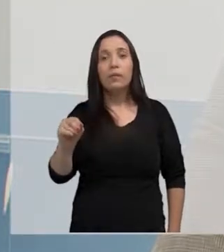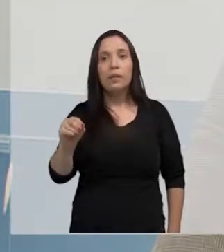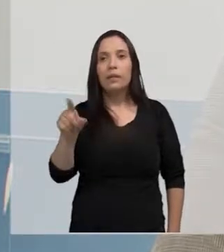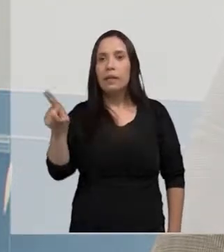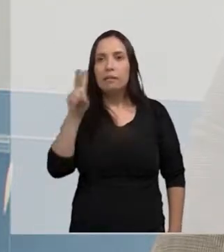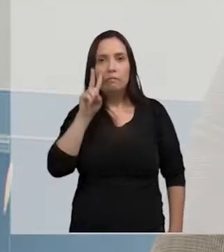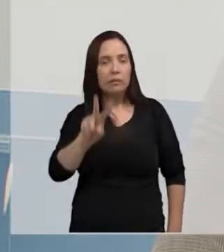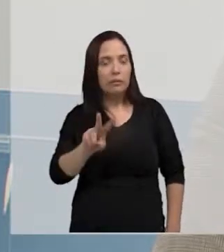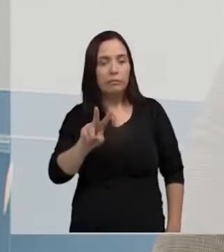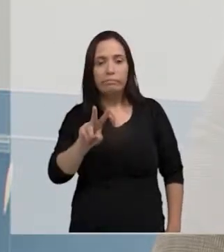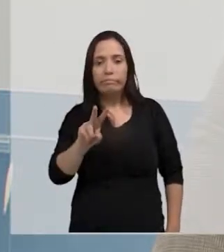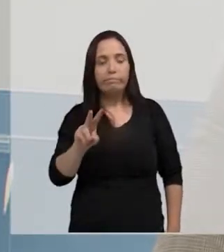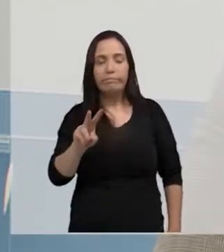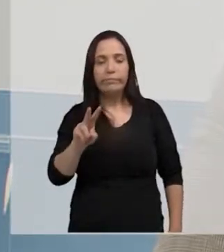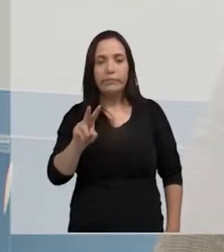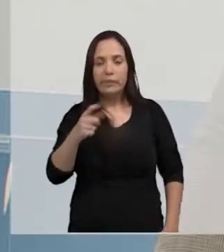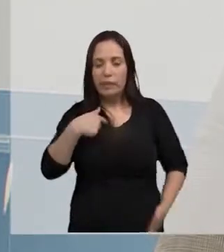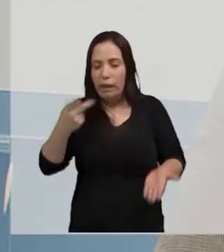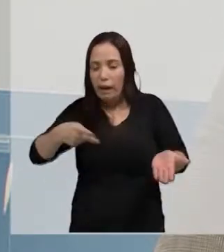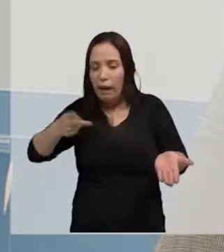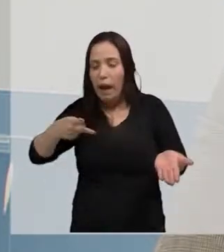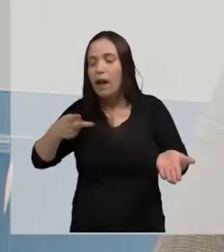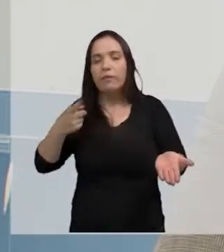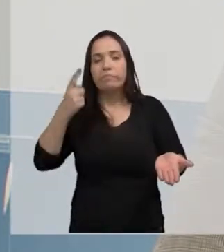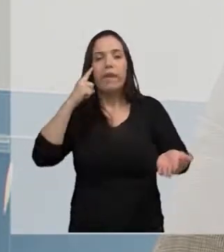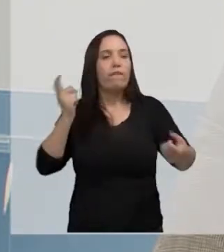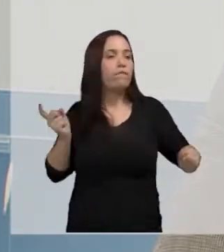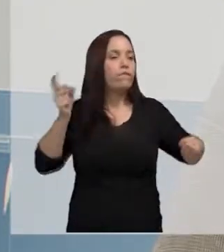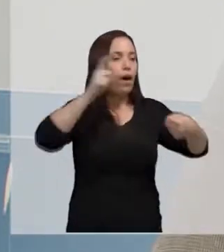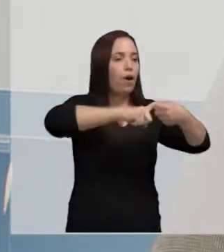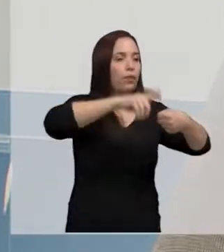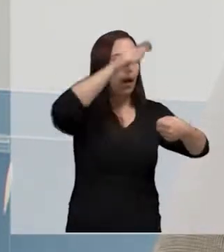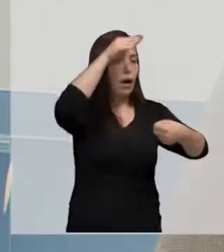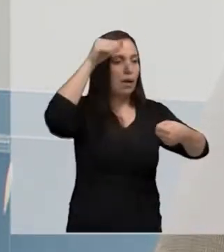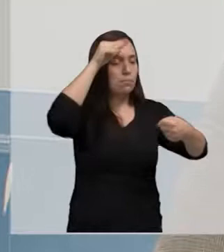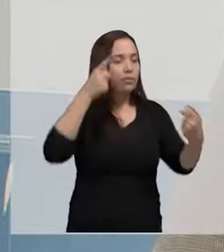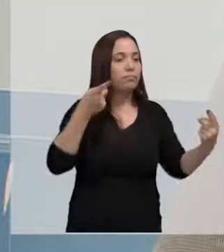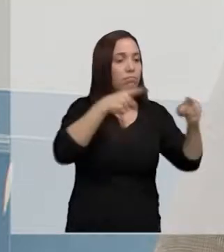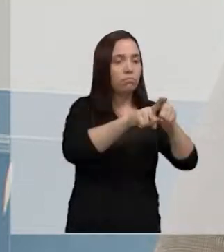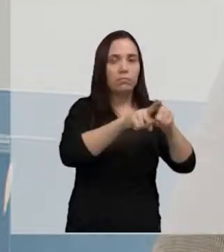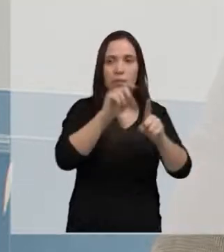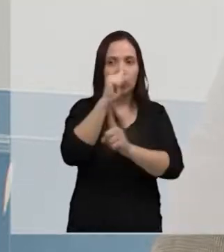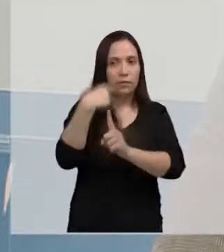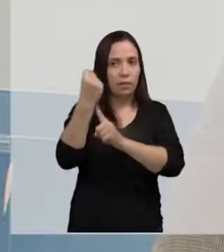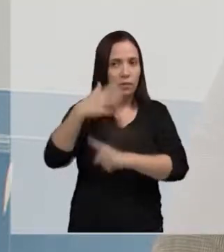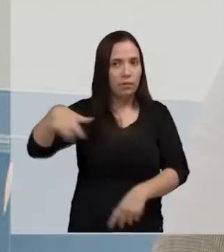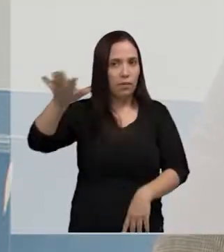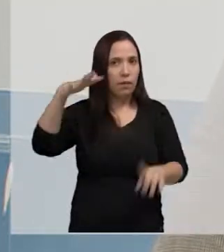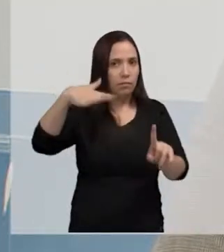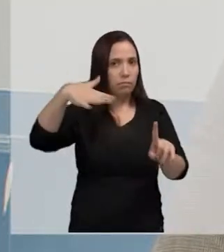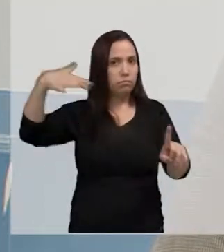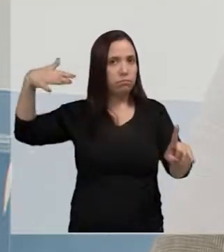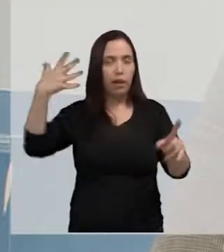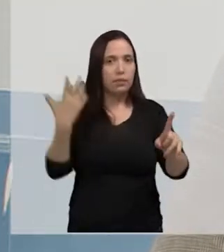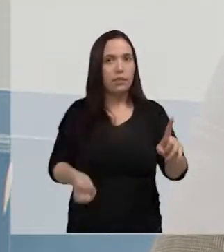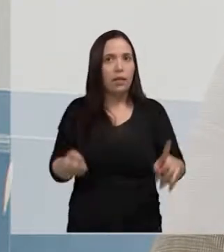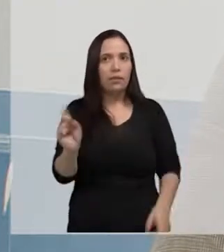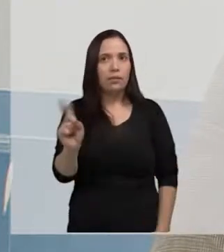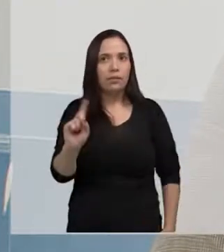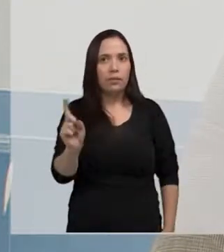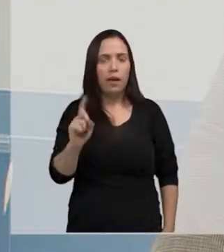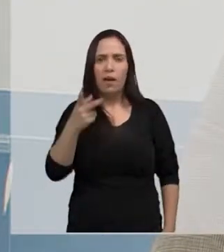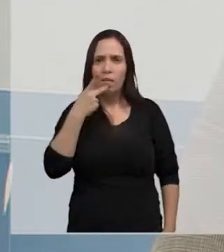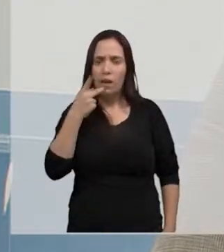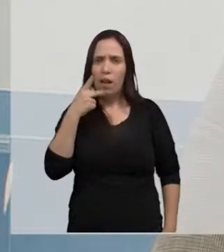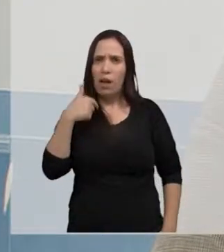certo, recuou e foi apoiar o governador, só que o povo não entendeu nada disso, principalmente o movimento dele de dizer